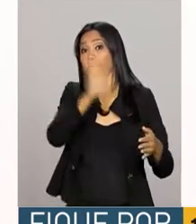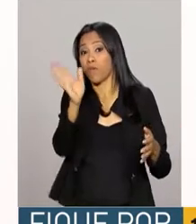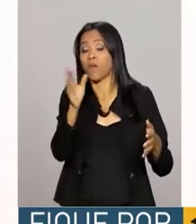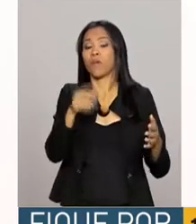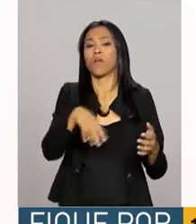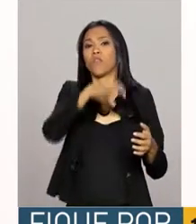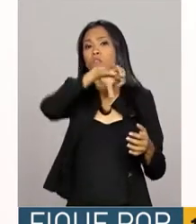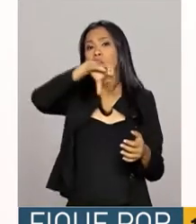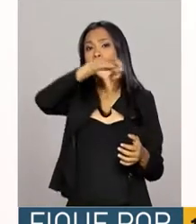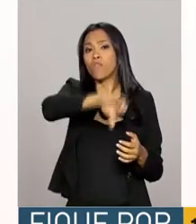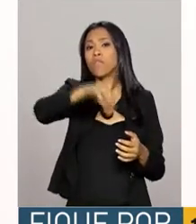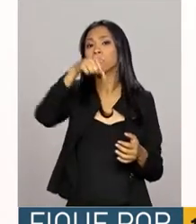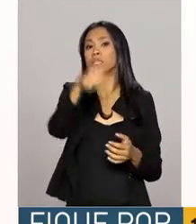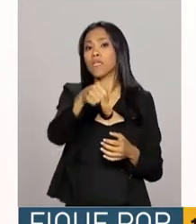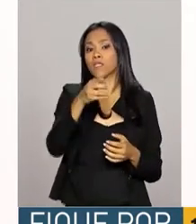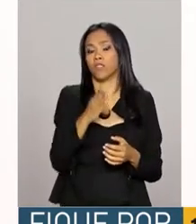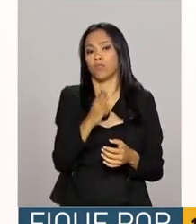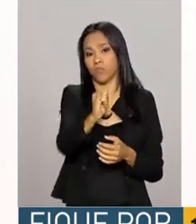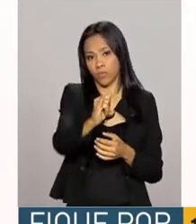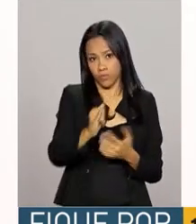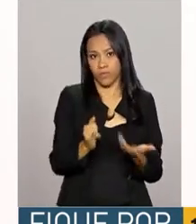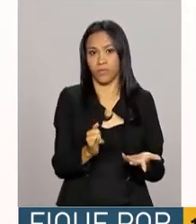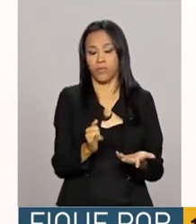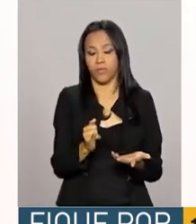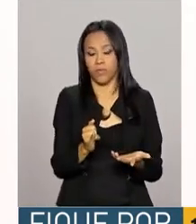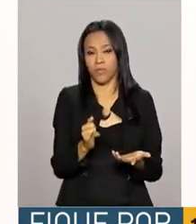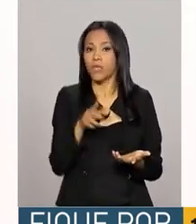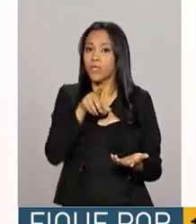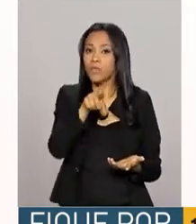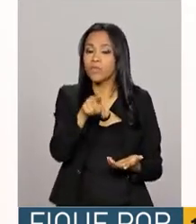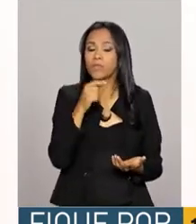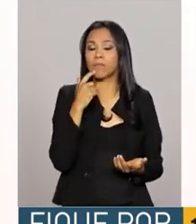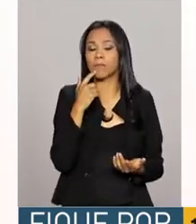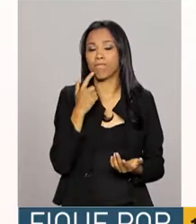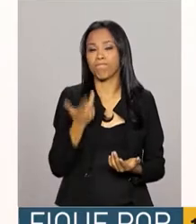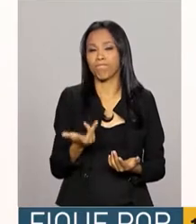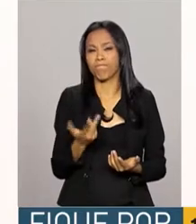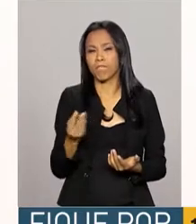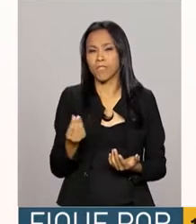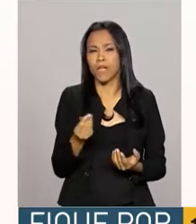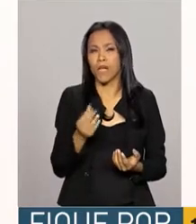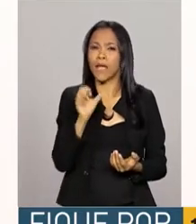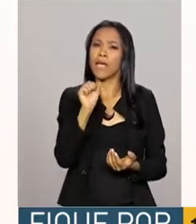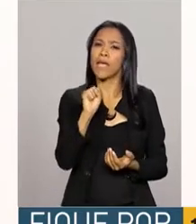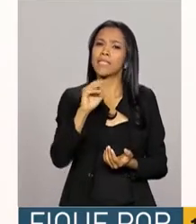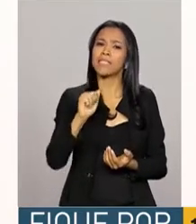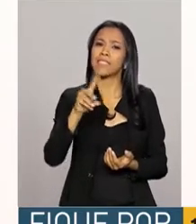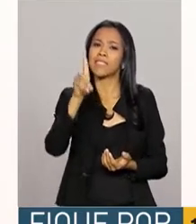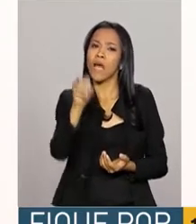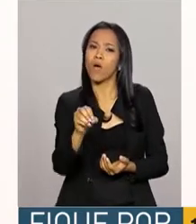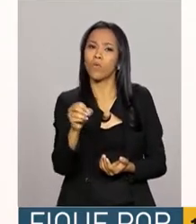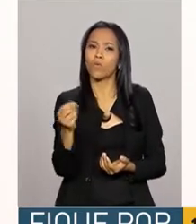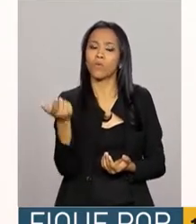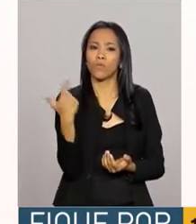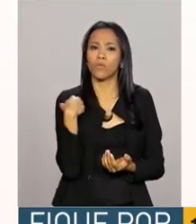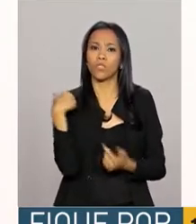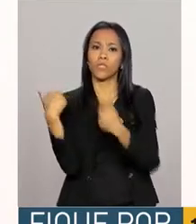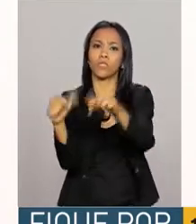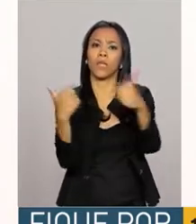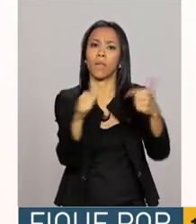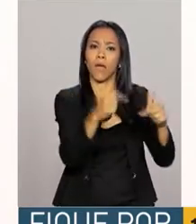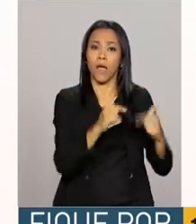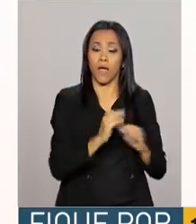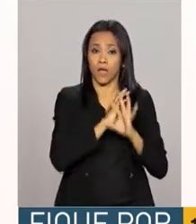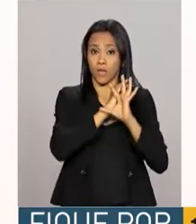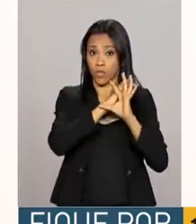97 bilhões não é você pega o saldo de postos de trabalho no acumulado de janeiro